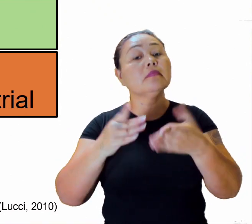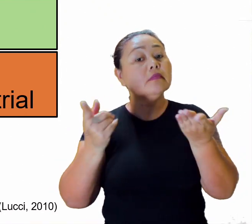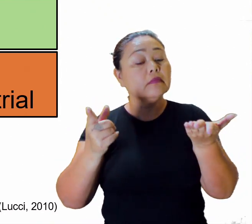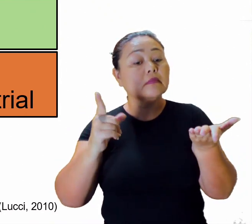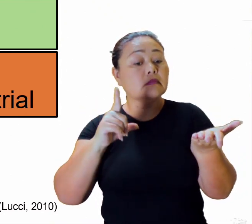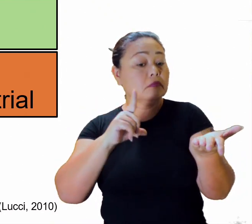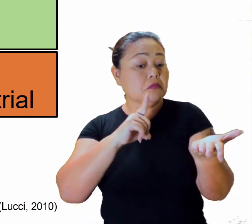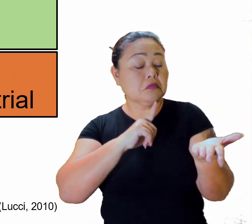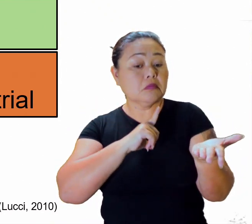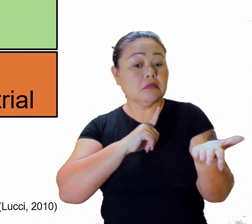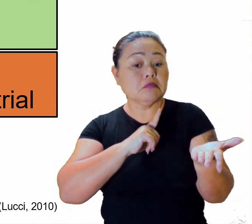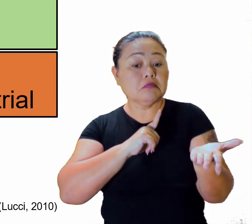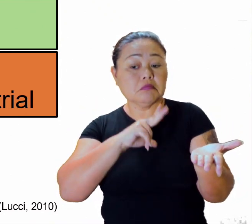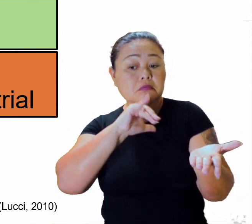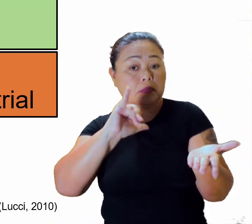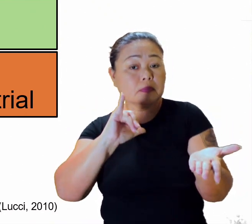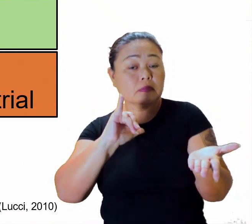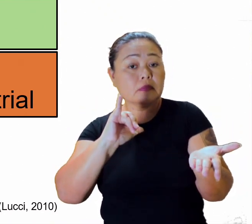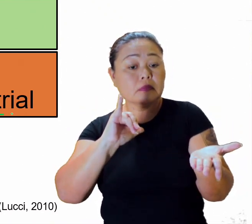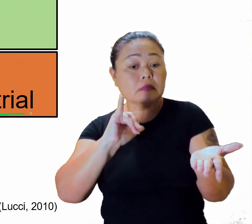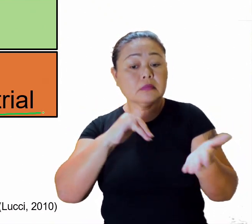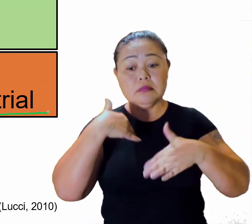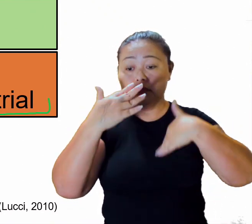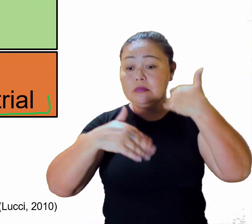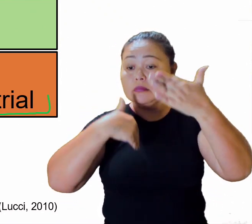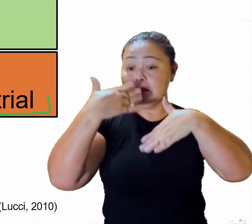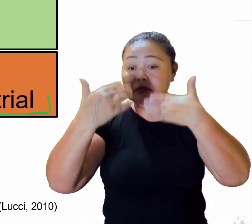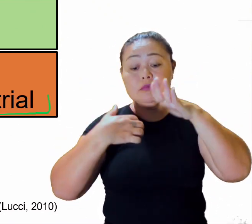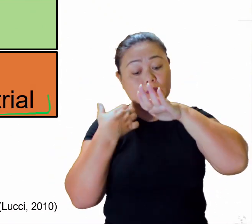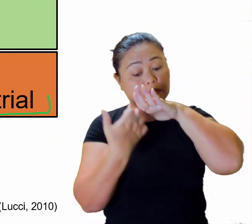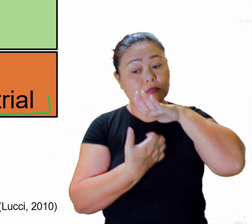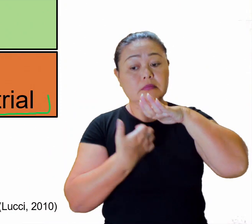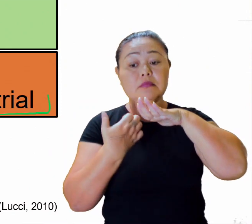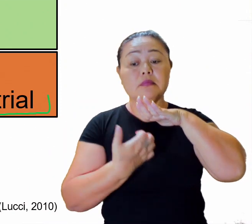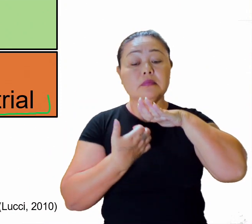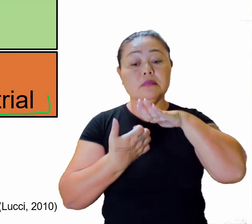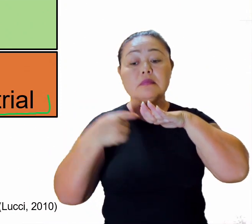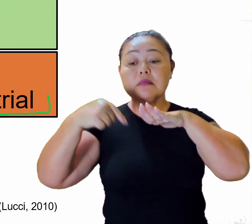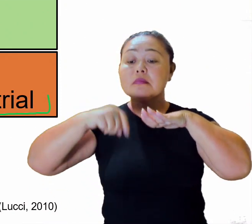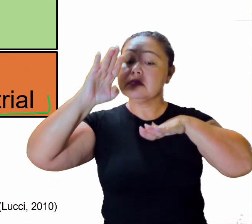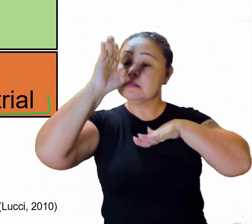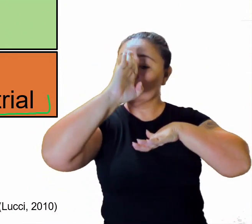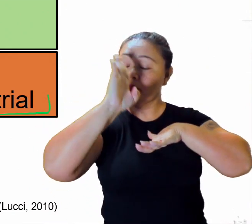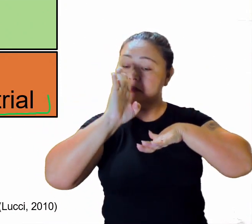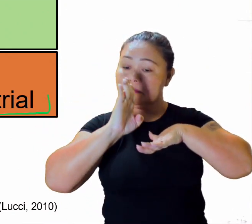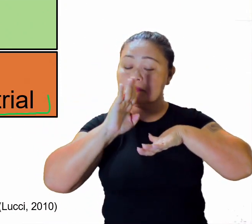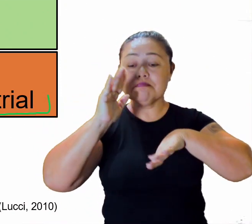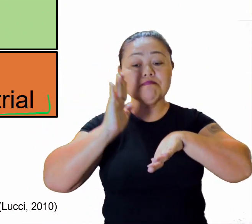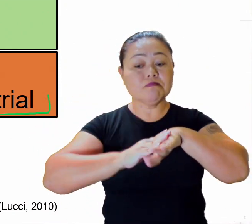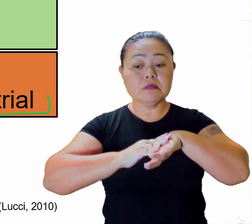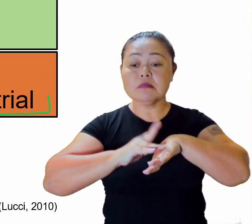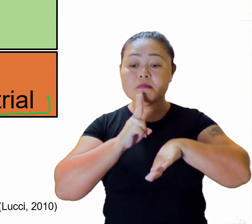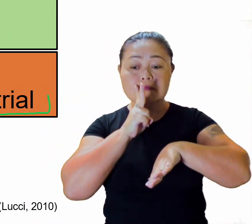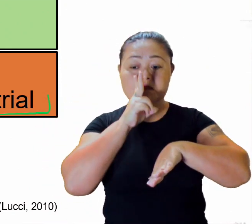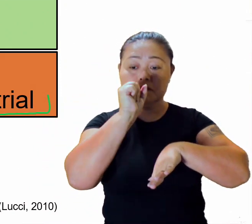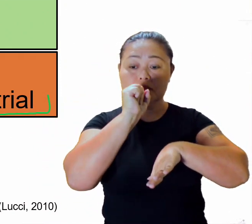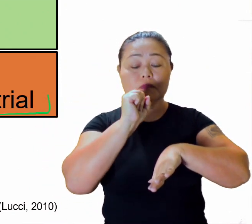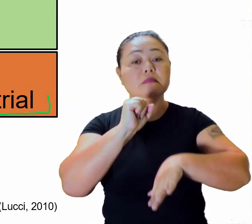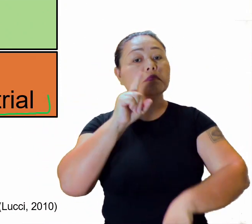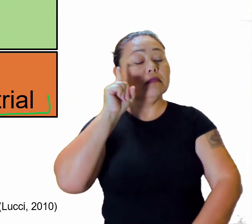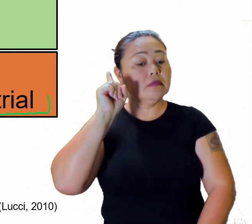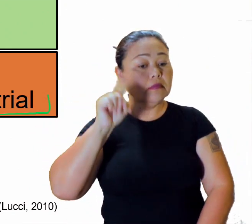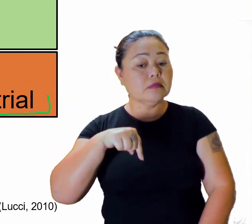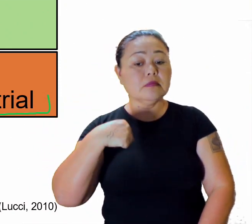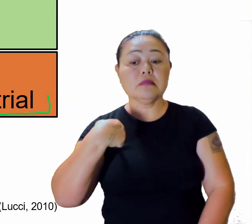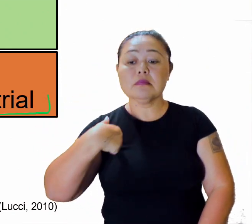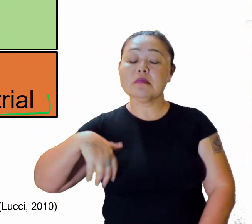a gente vai começar o desenvolvimento industrial no Brasil, vai se intensificar esse processo. Isso mesmo. Porque...